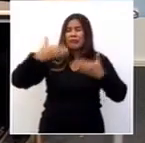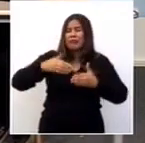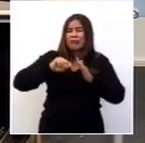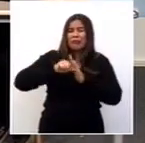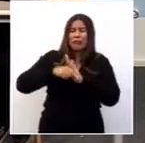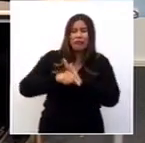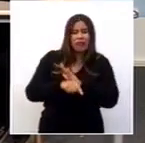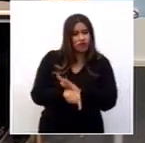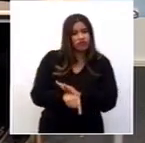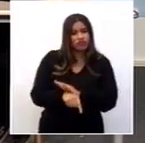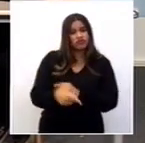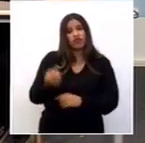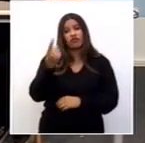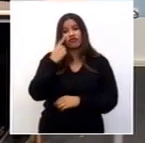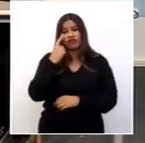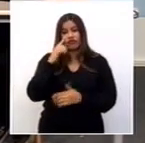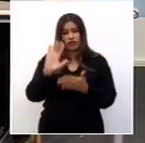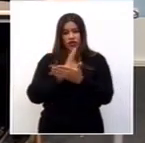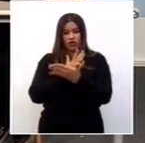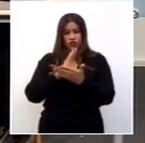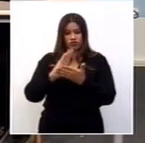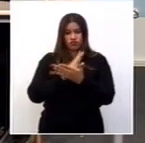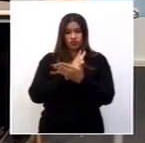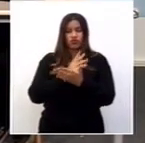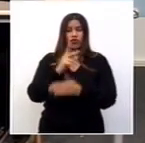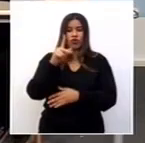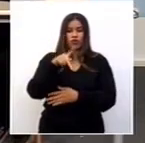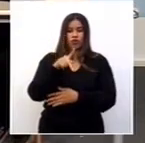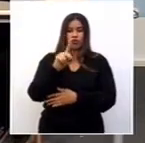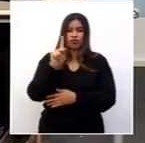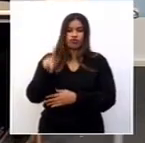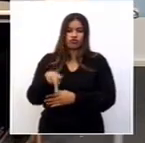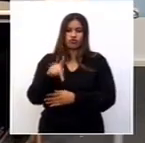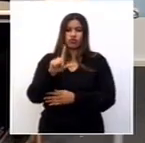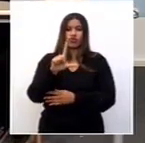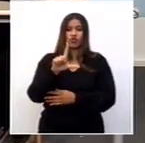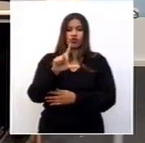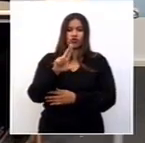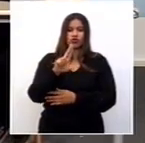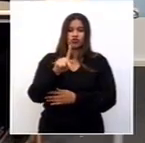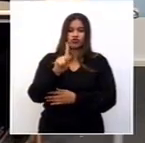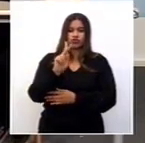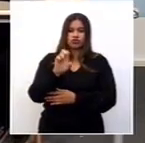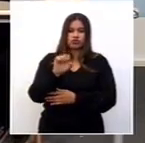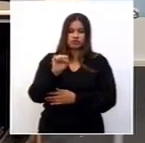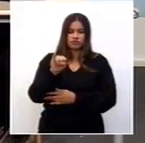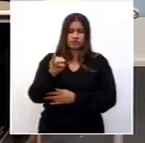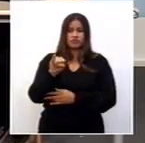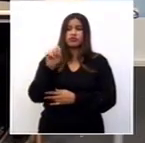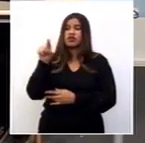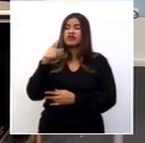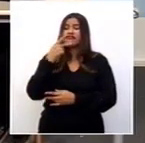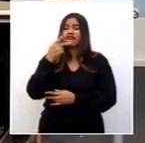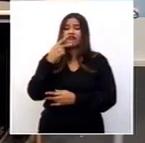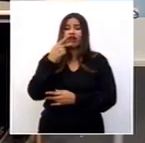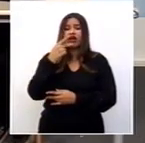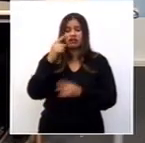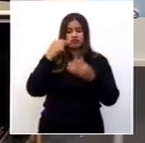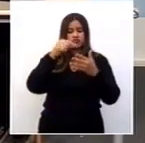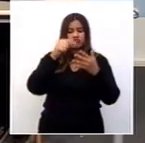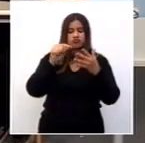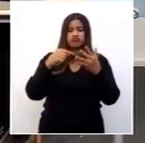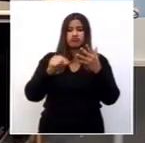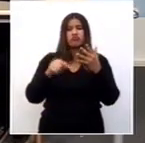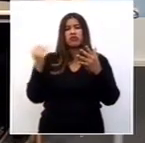vamos ver alguns pontos trazidos pelo professor Cipriano Carlos Lucchesi em relação à avaliação. Quais pontos são relevantes